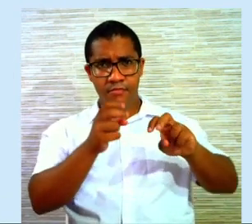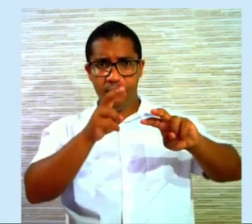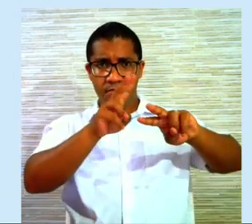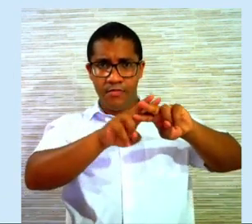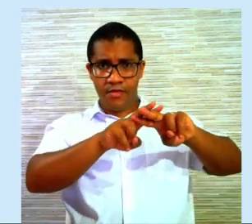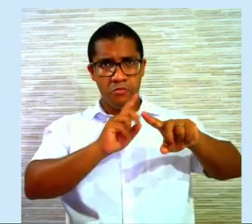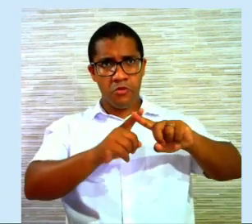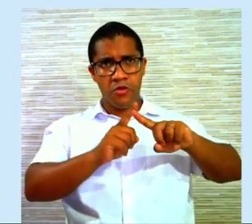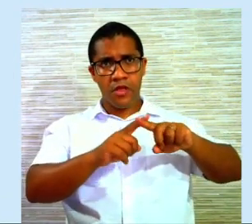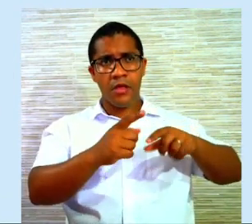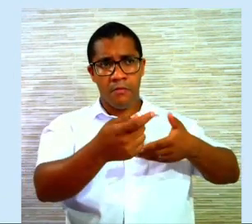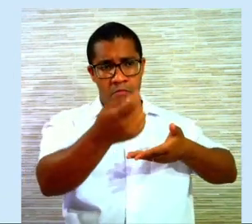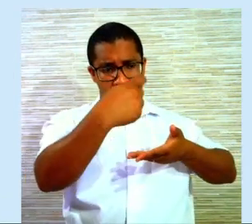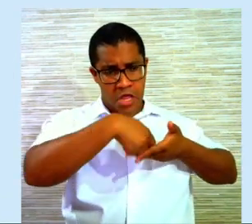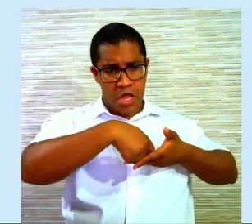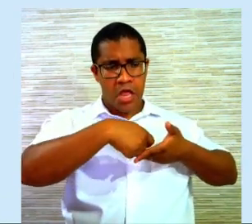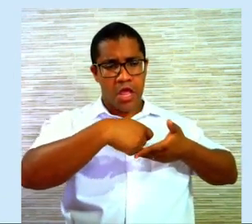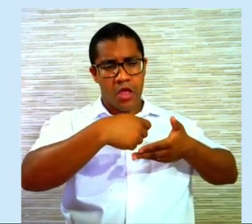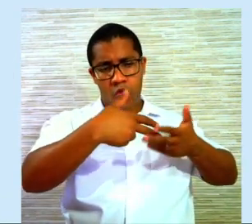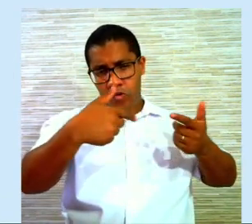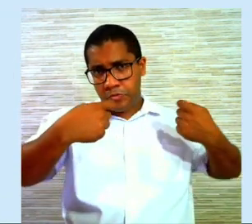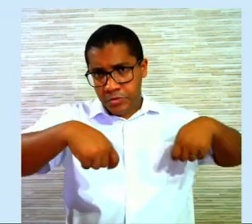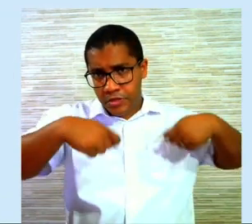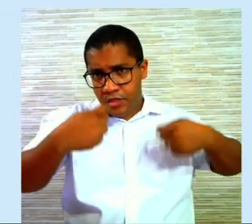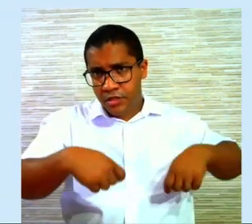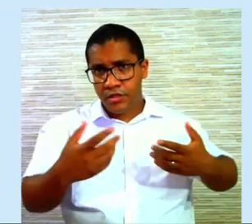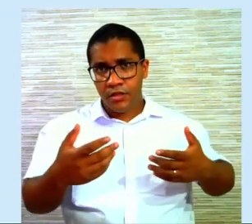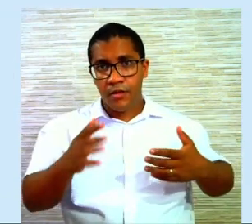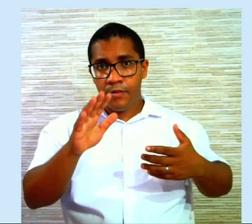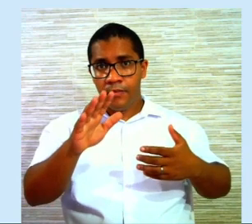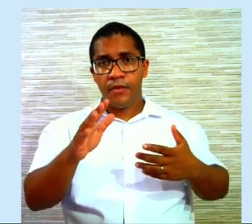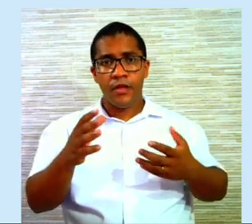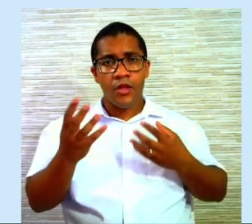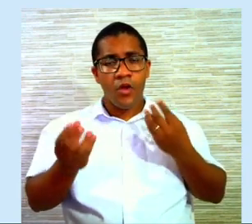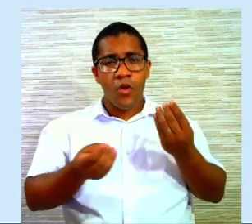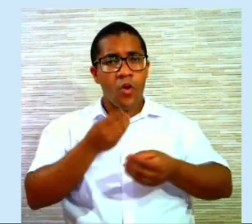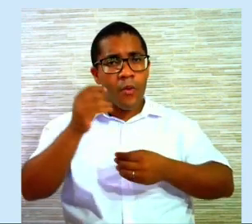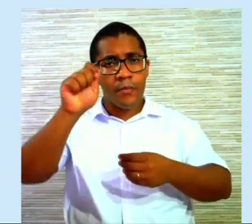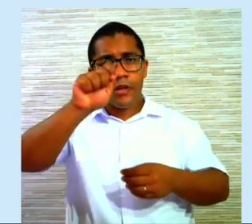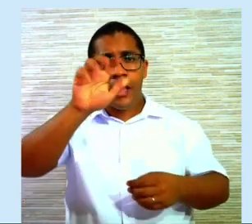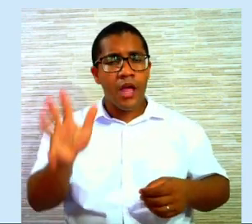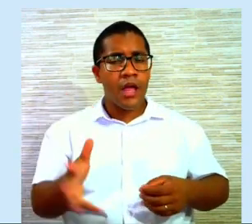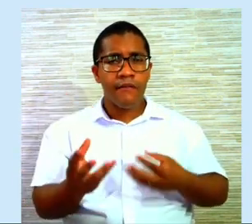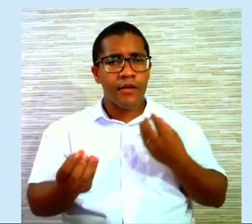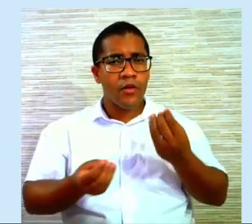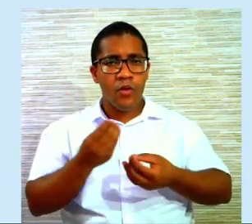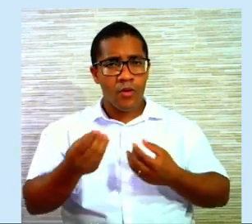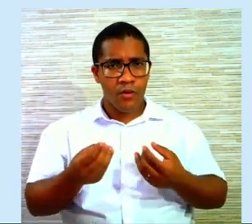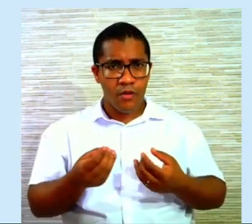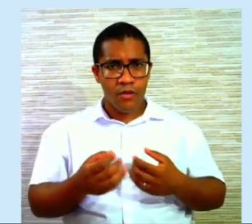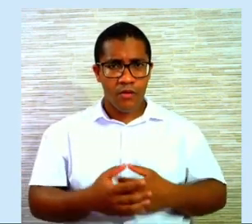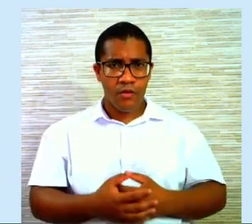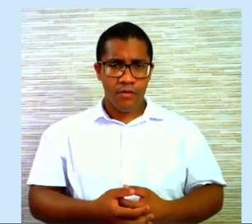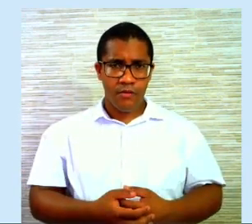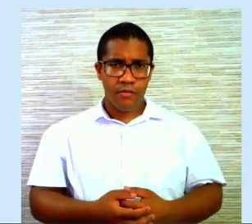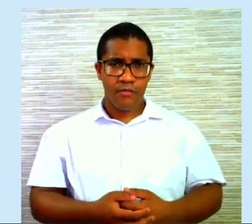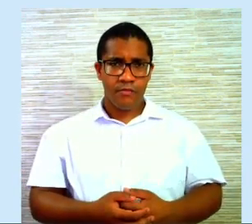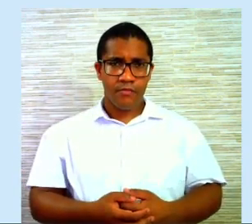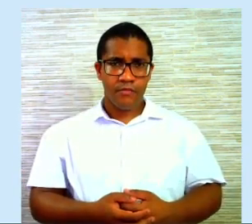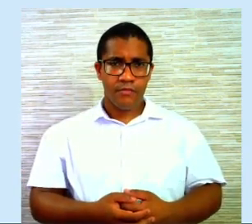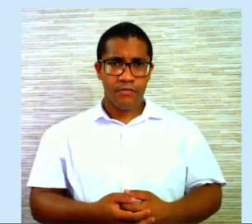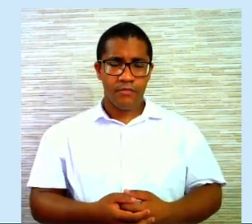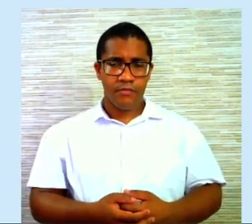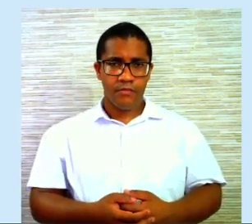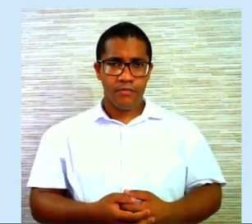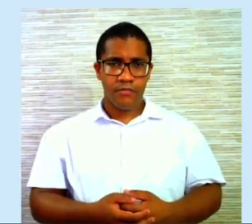aprisionamento por dívidas, como era na África. Então, de acordo